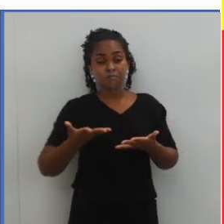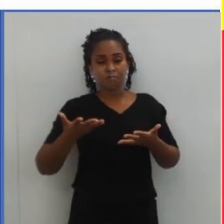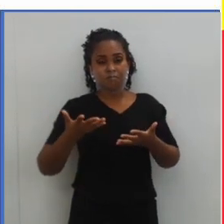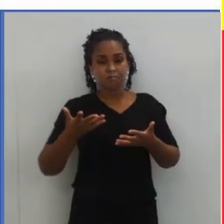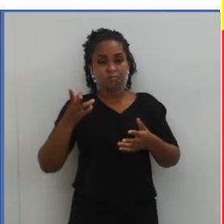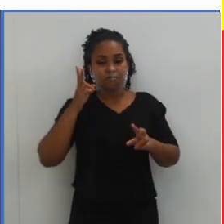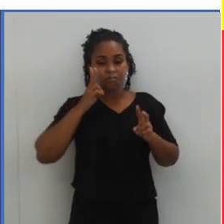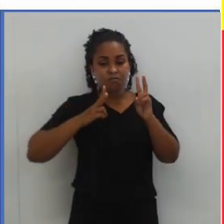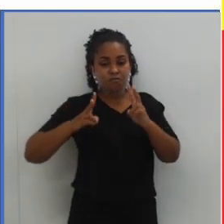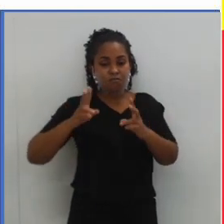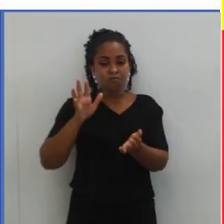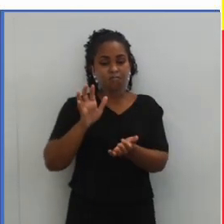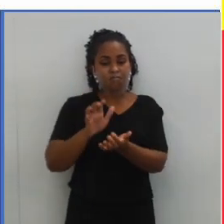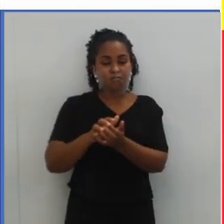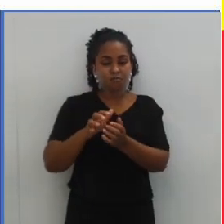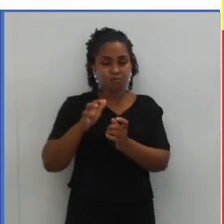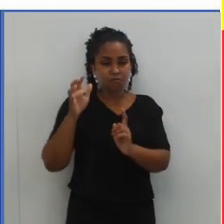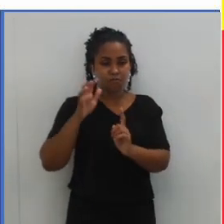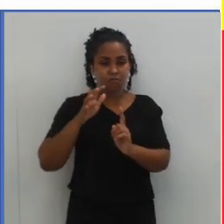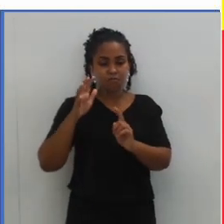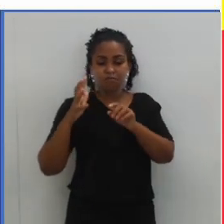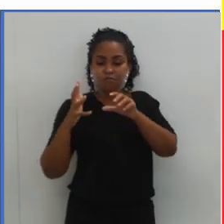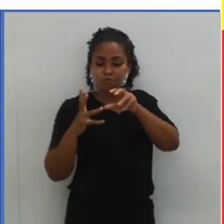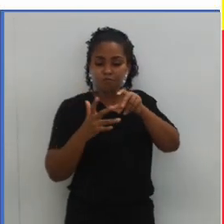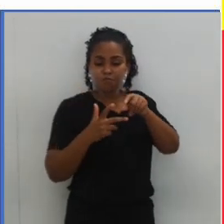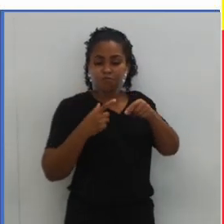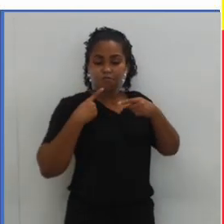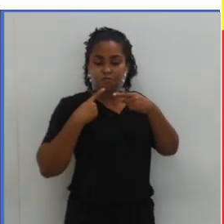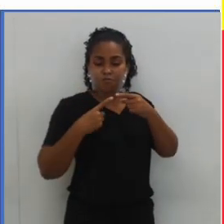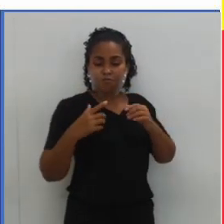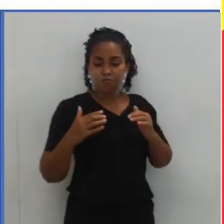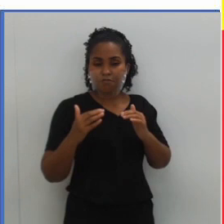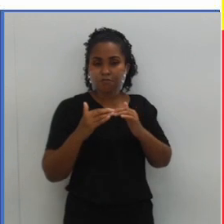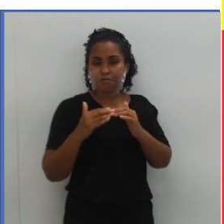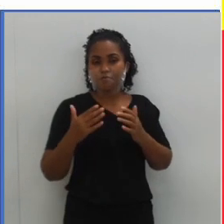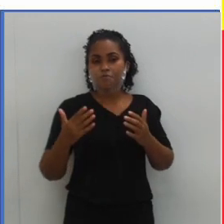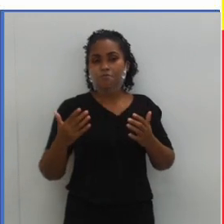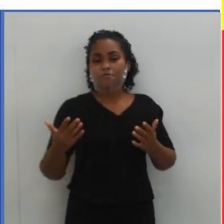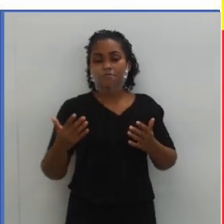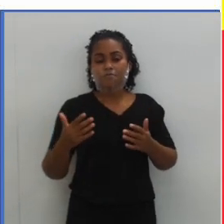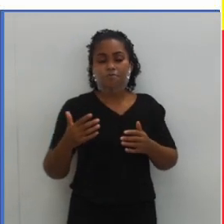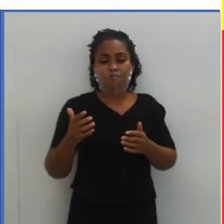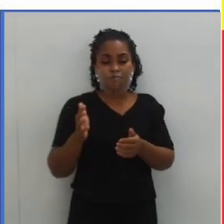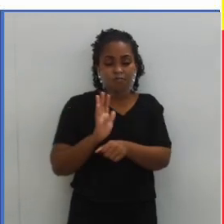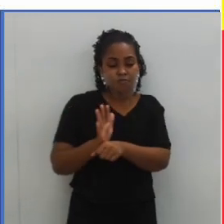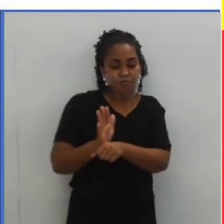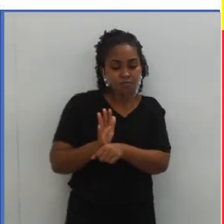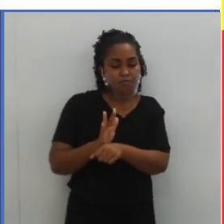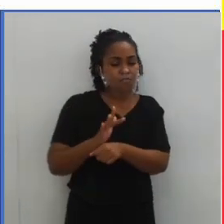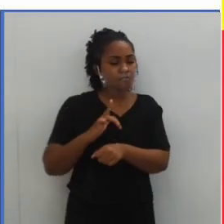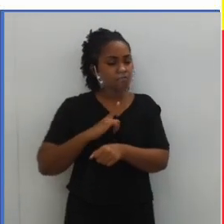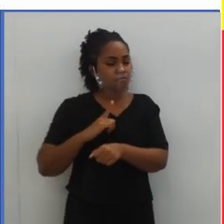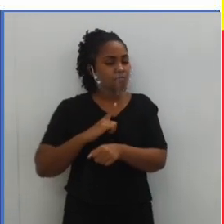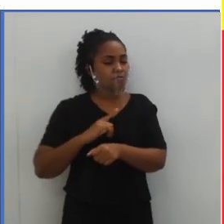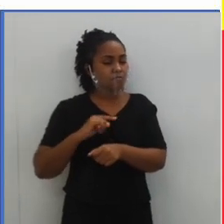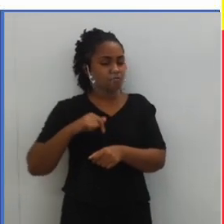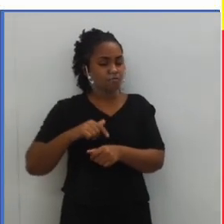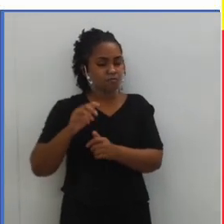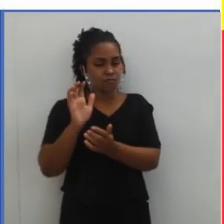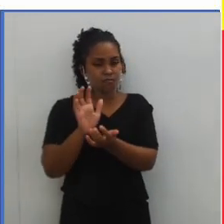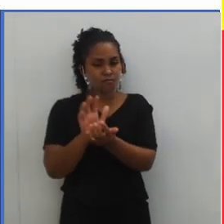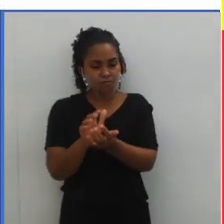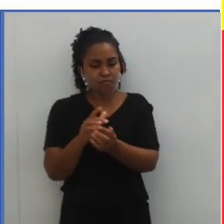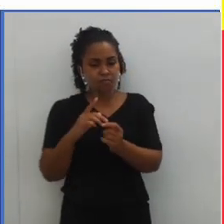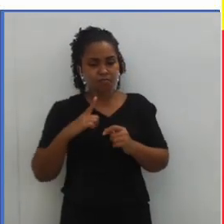audiovisual de Pernambuco inspira o cinema do mundo e dialoga com ele. Então, assim, o nosso cinema produzido aqui em